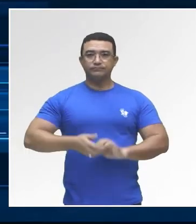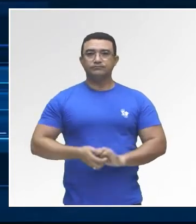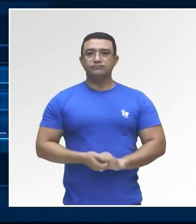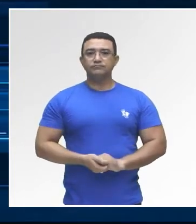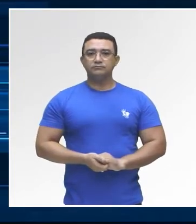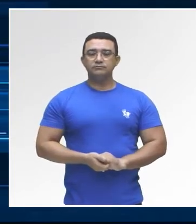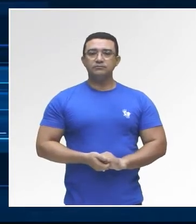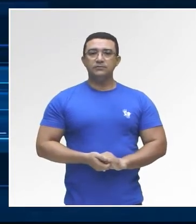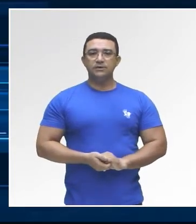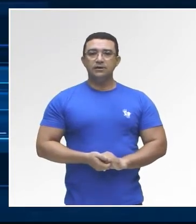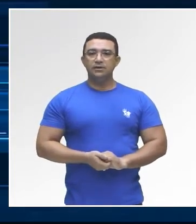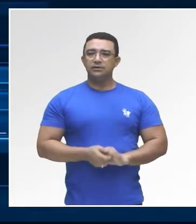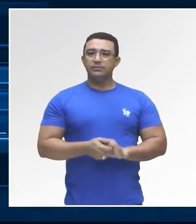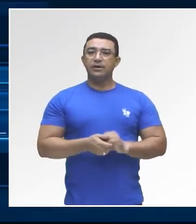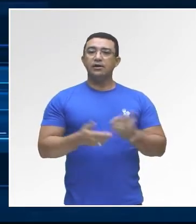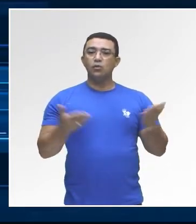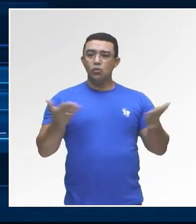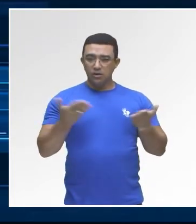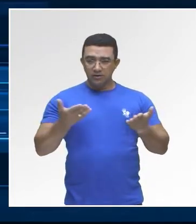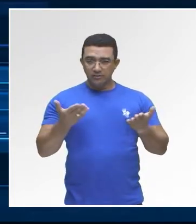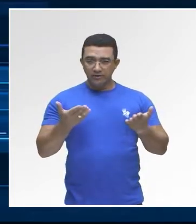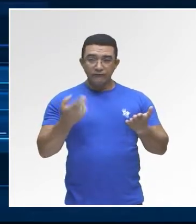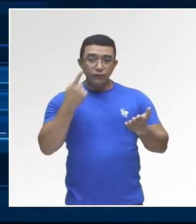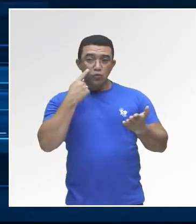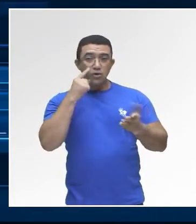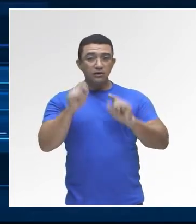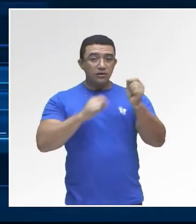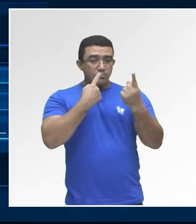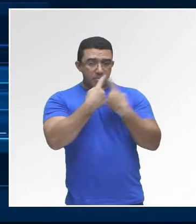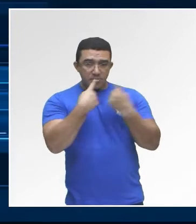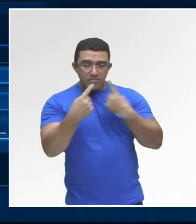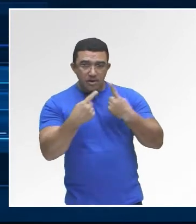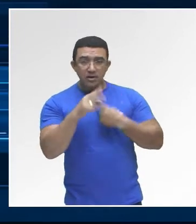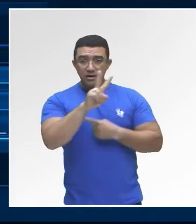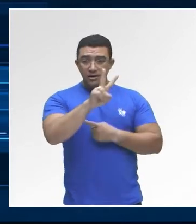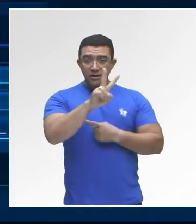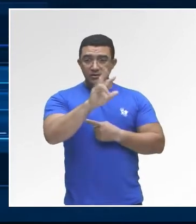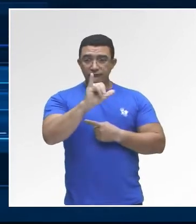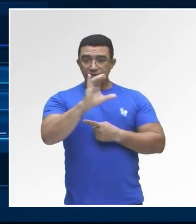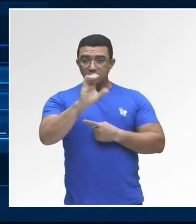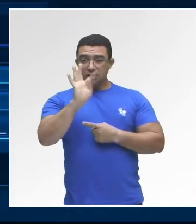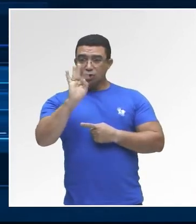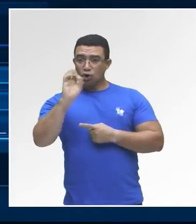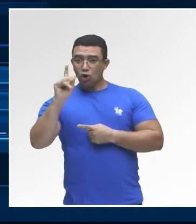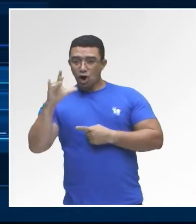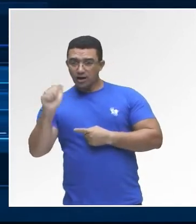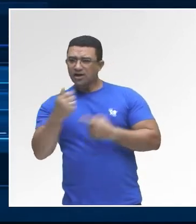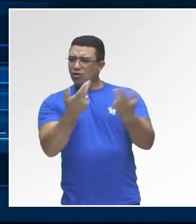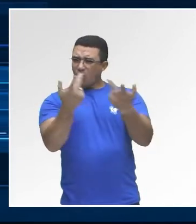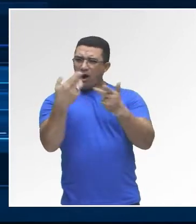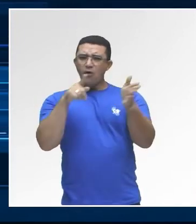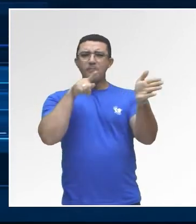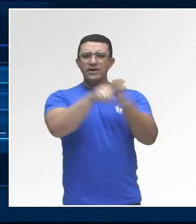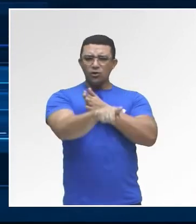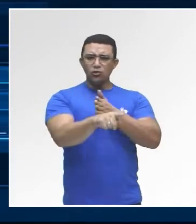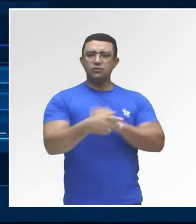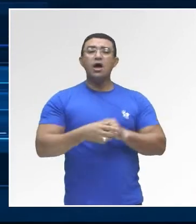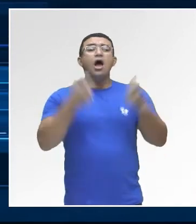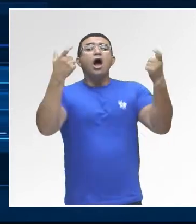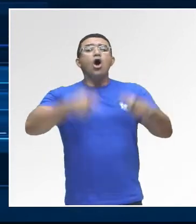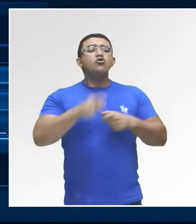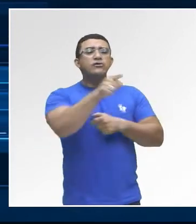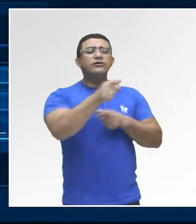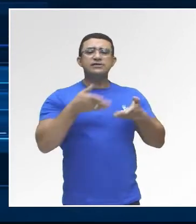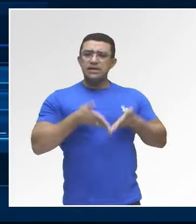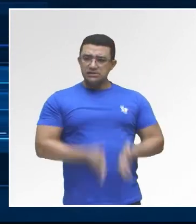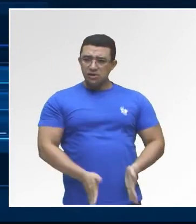segundo personagem que a gente viu foi a Victoria. Eu perguntei a mesma ideia da pergunta, aquela anterior para o Solomon, mas de uma outra